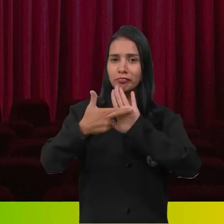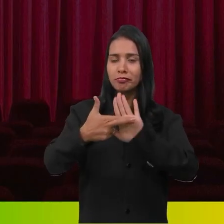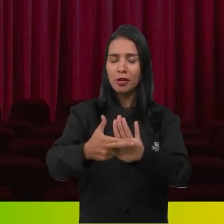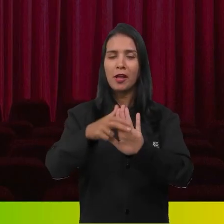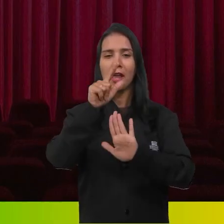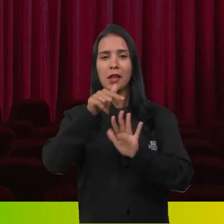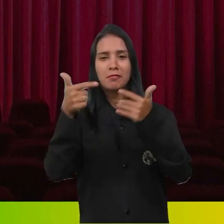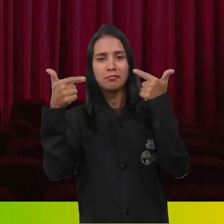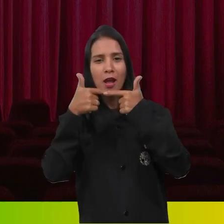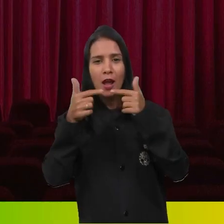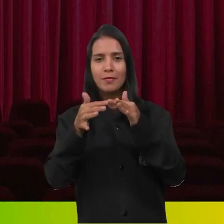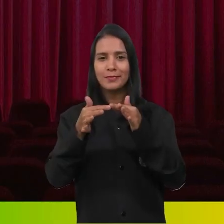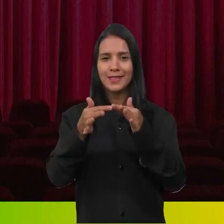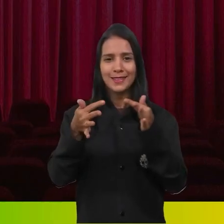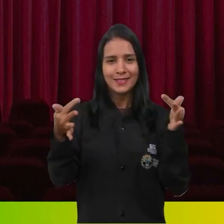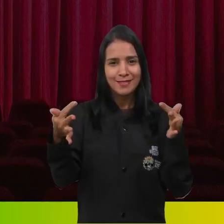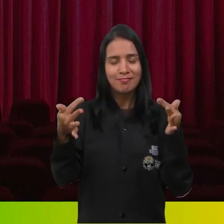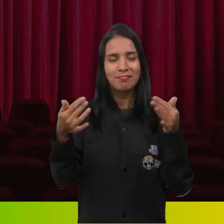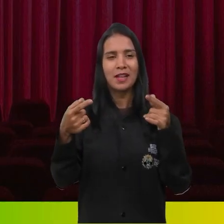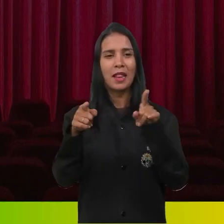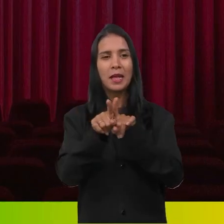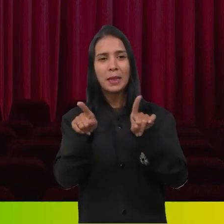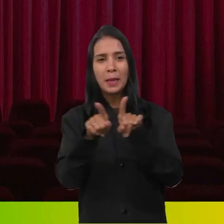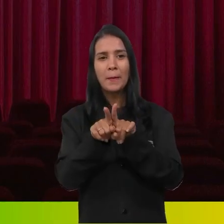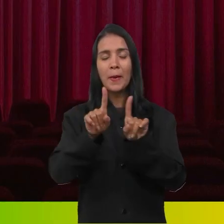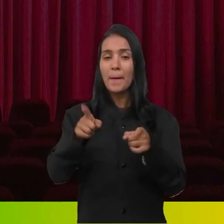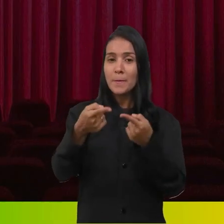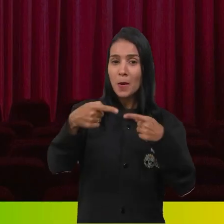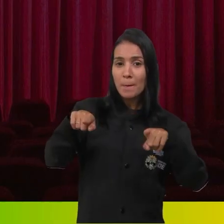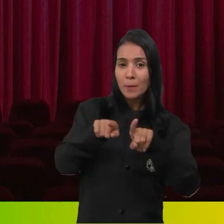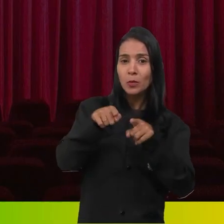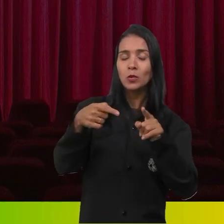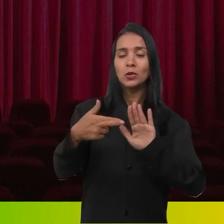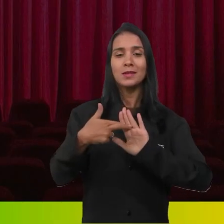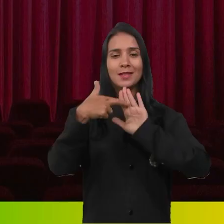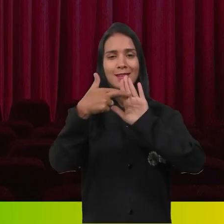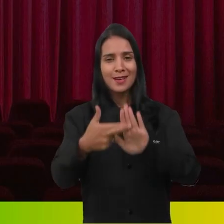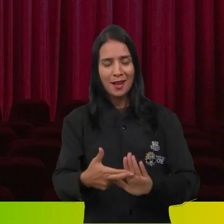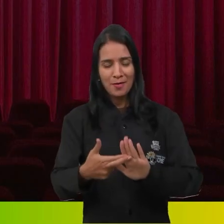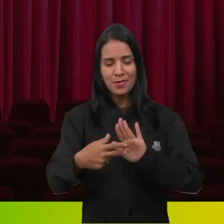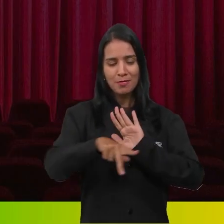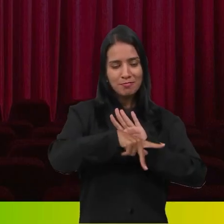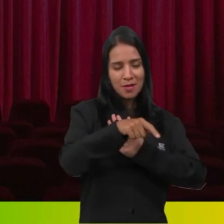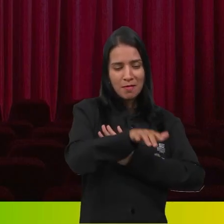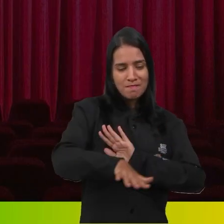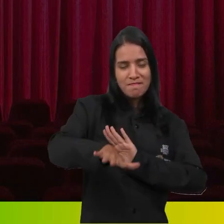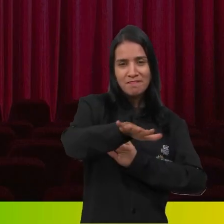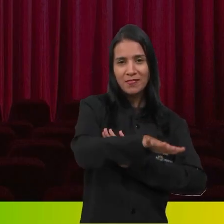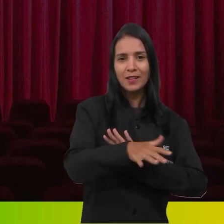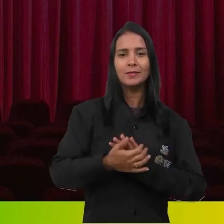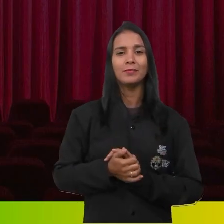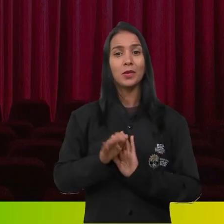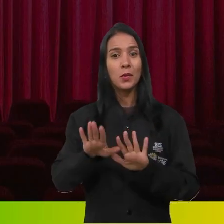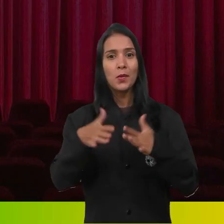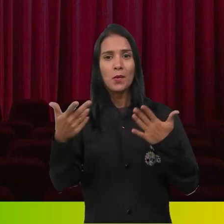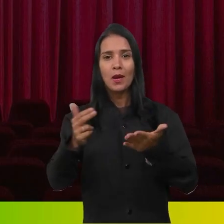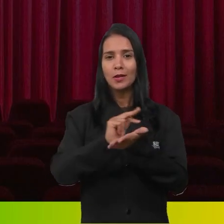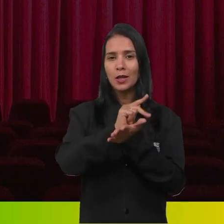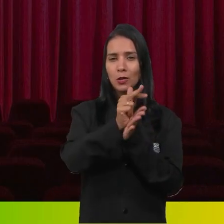e músicas que refletiam o cotidiano das cidades. Que gênero cinematográfico é